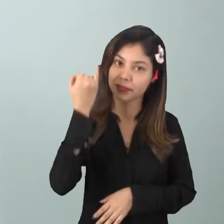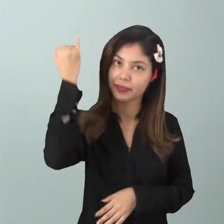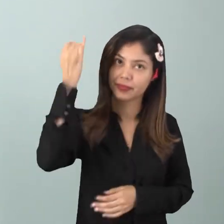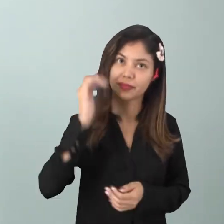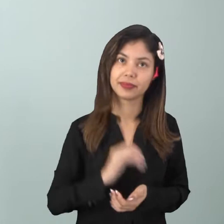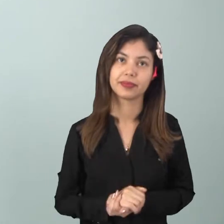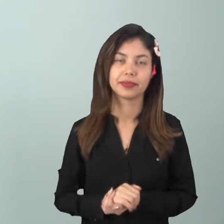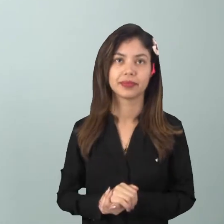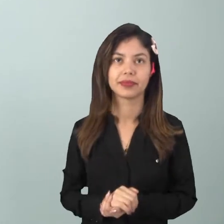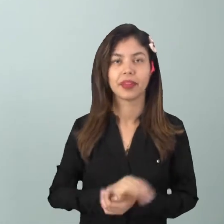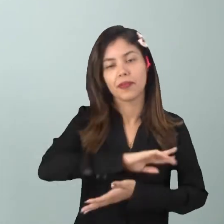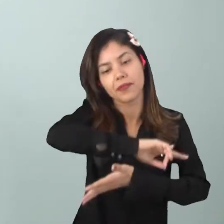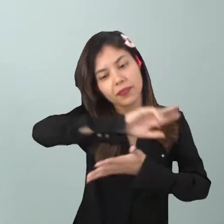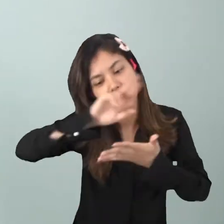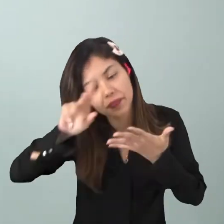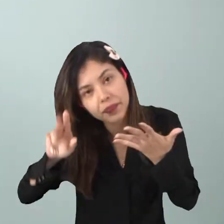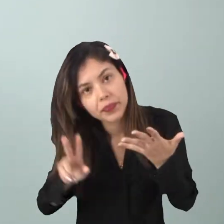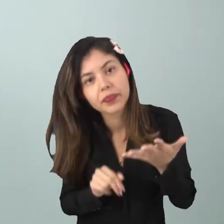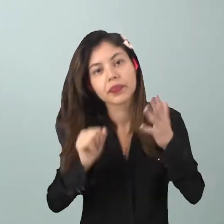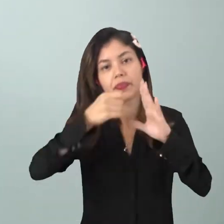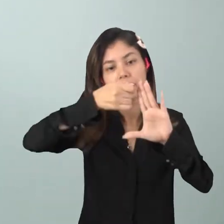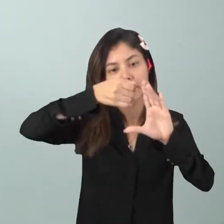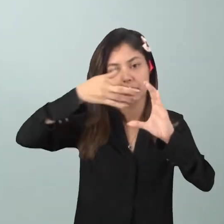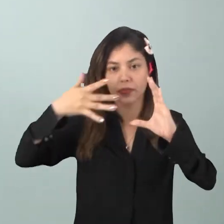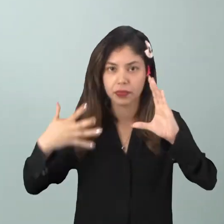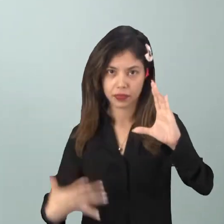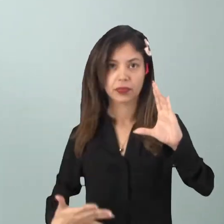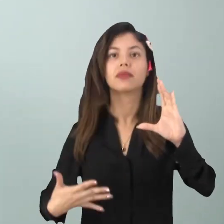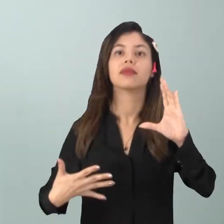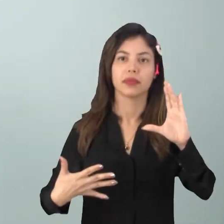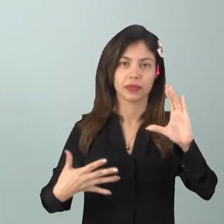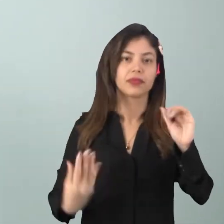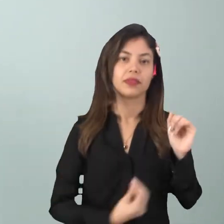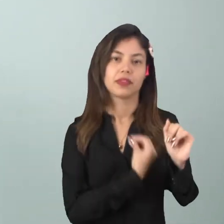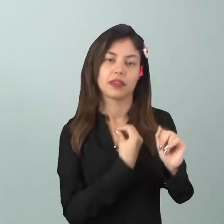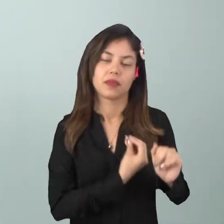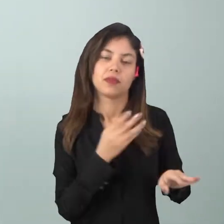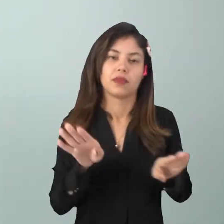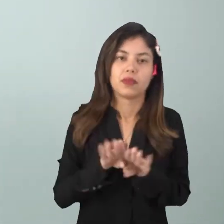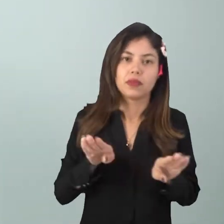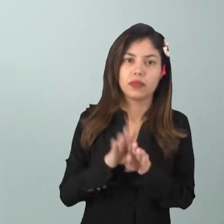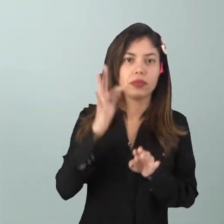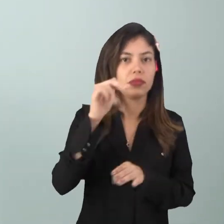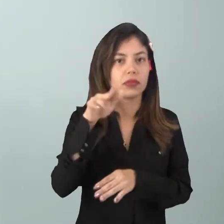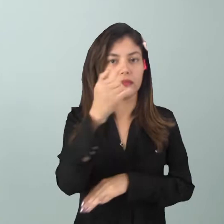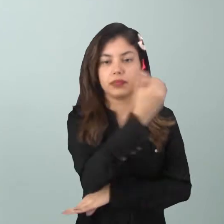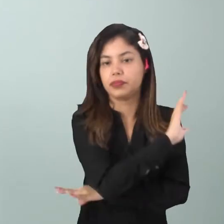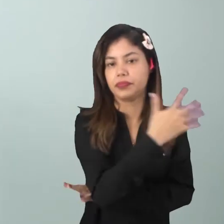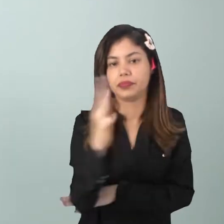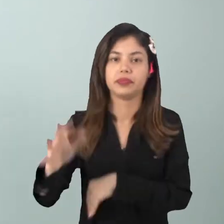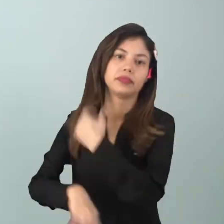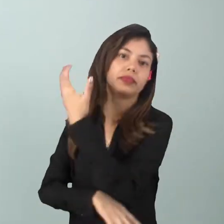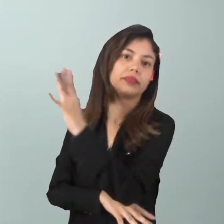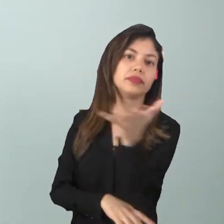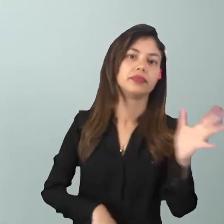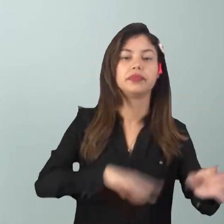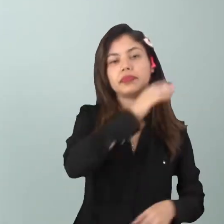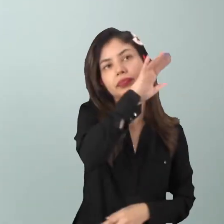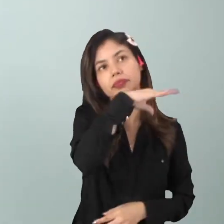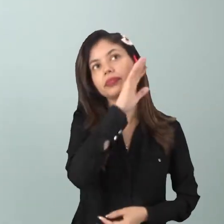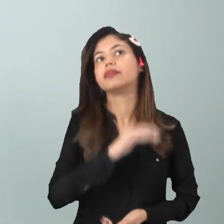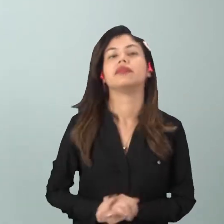importância da biodiversidade, ou seja, a biodiversidade de vida na fauna e na flora